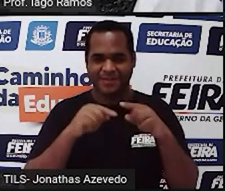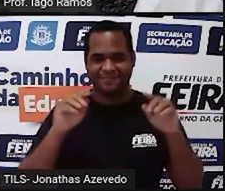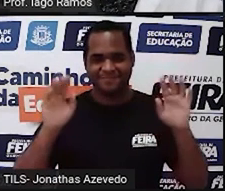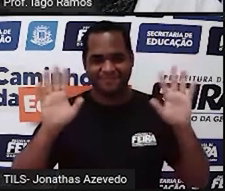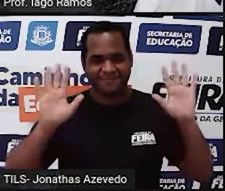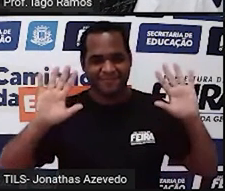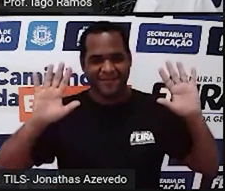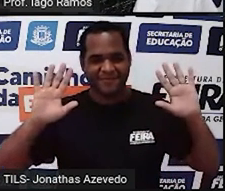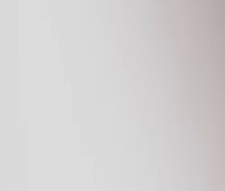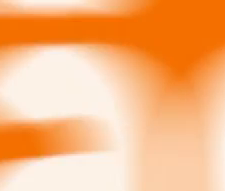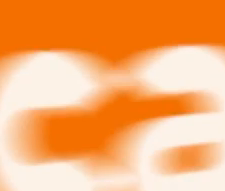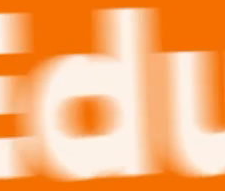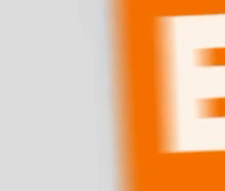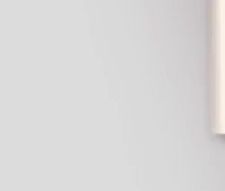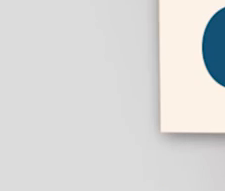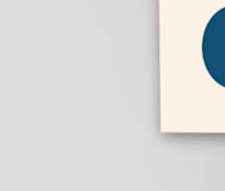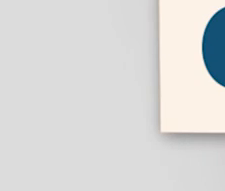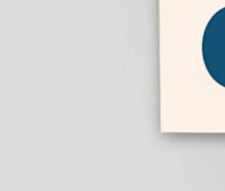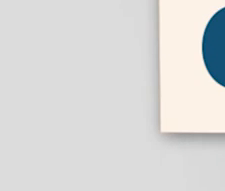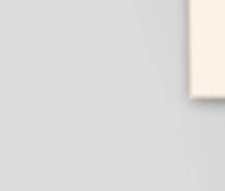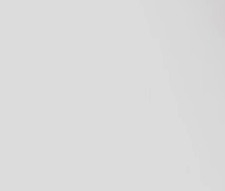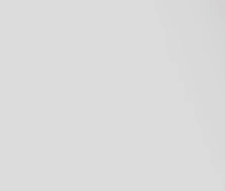by an